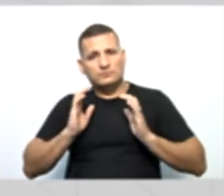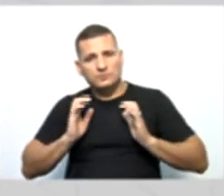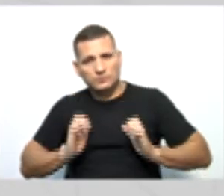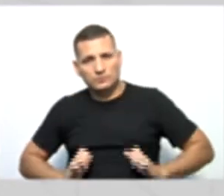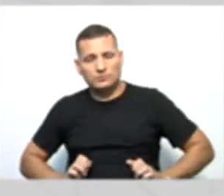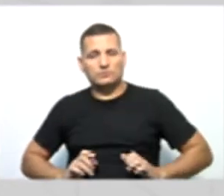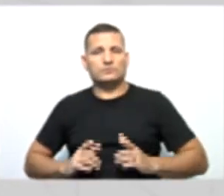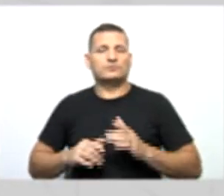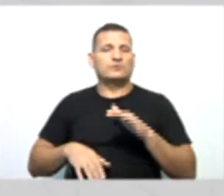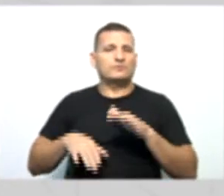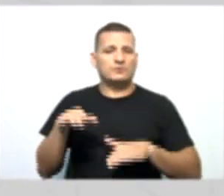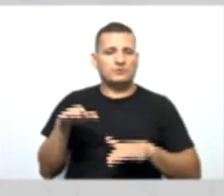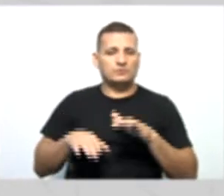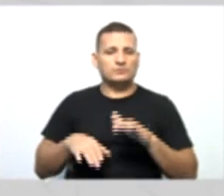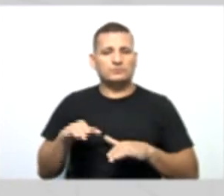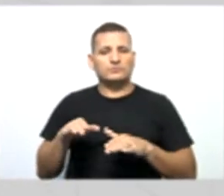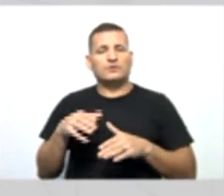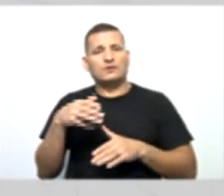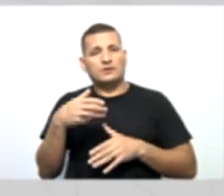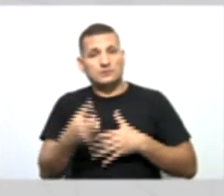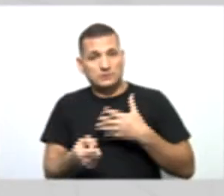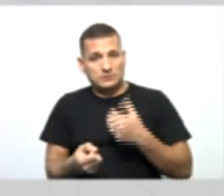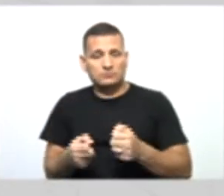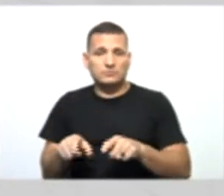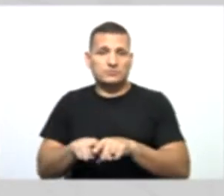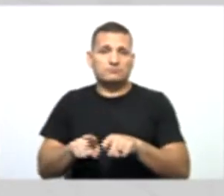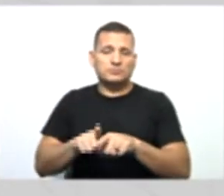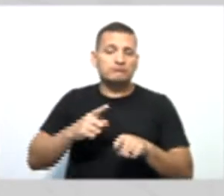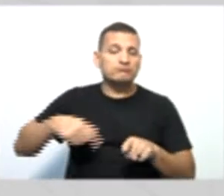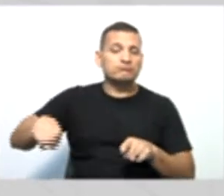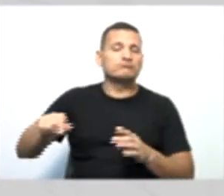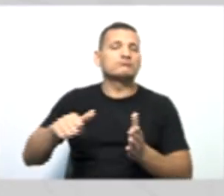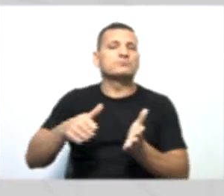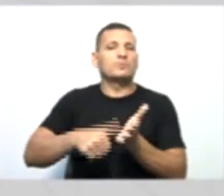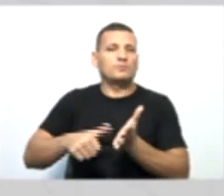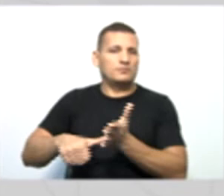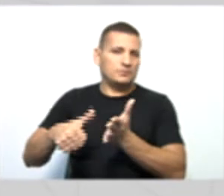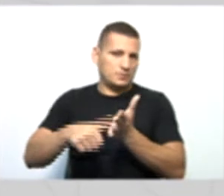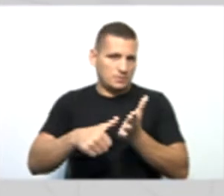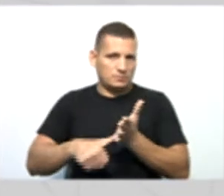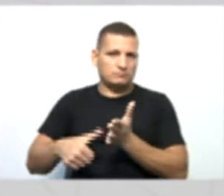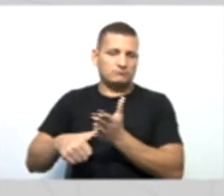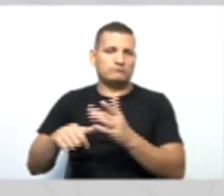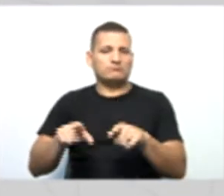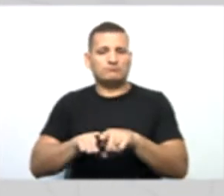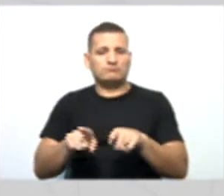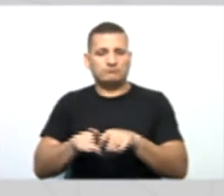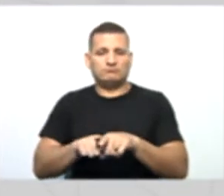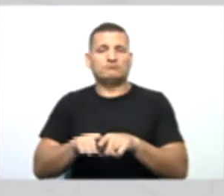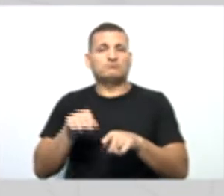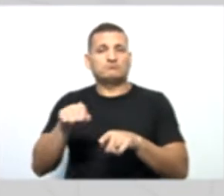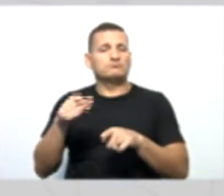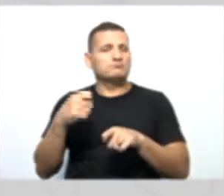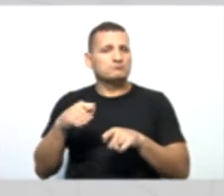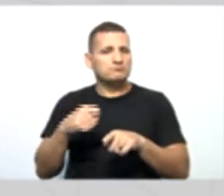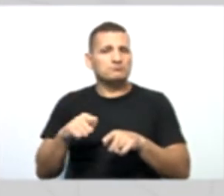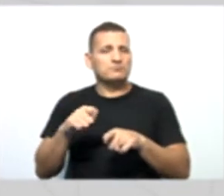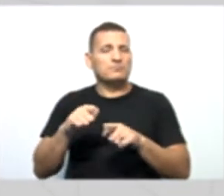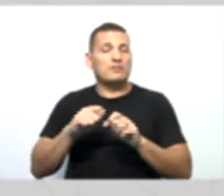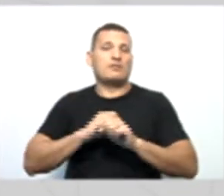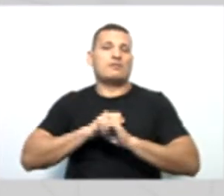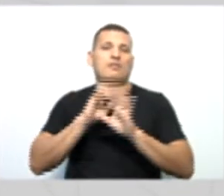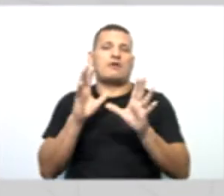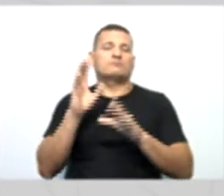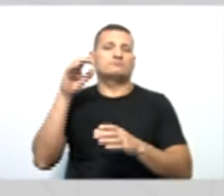da aceitação da partilha de poder entre os cooperados. Então, isso deve ser algo bem resolvido dentro da cooperativa.